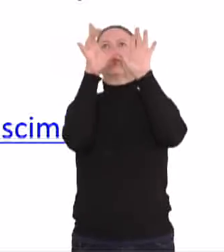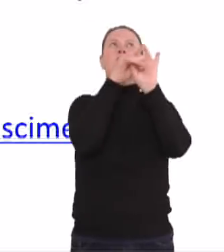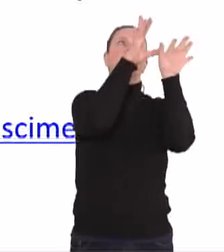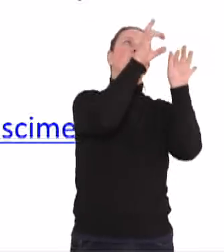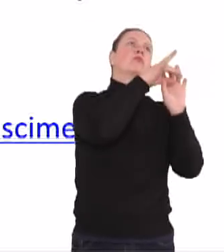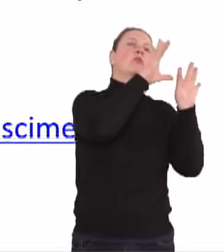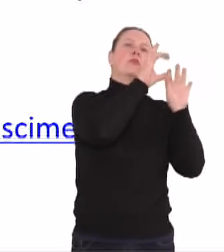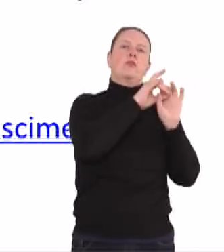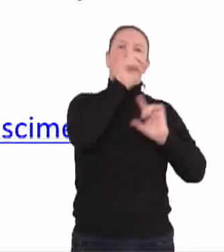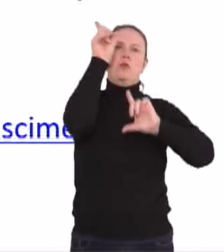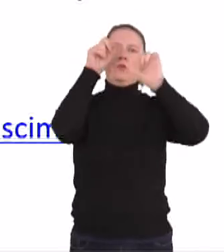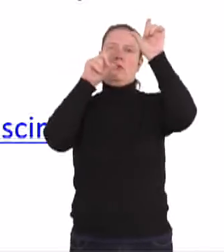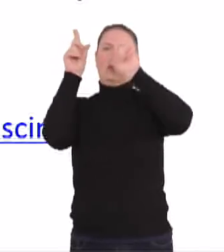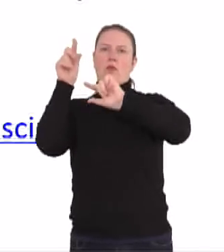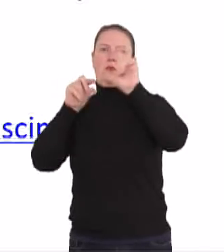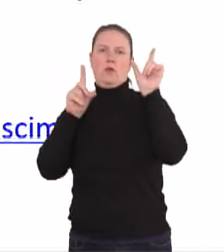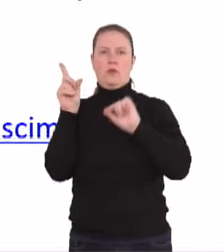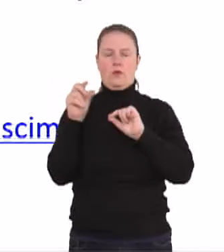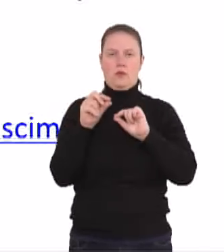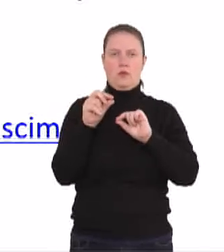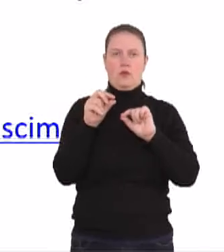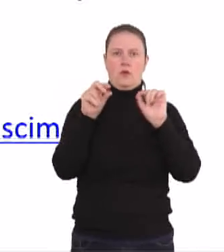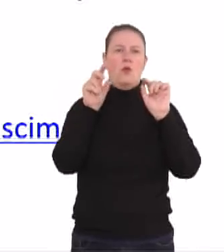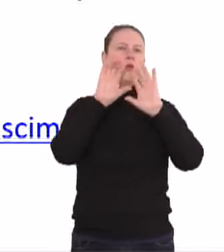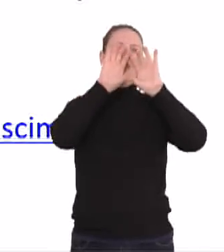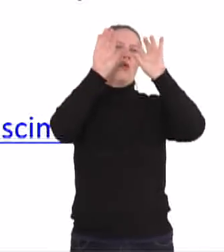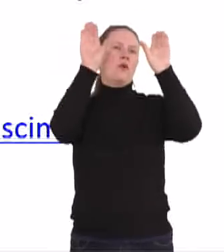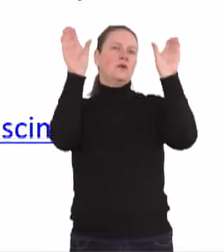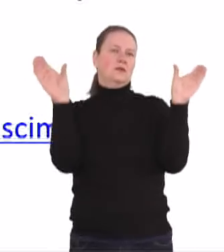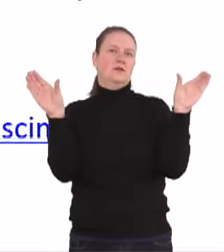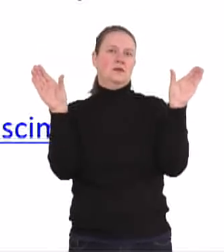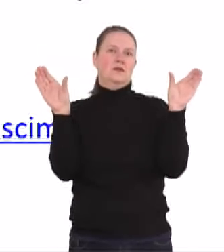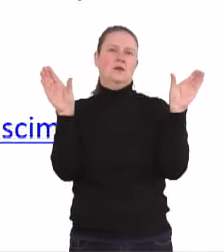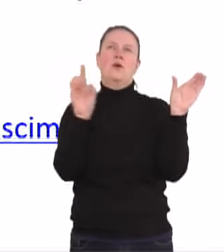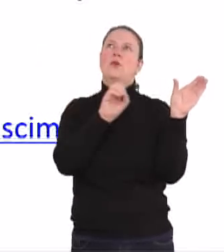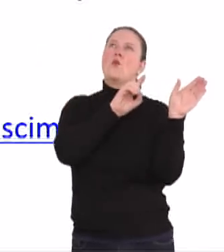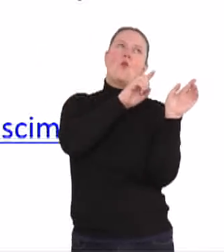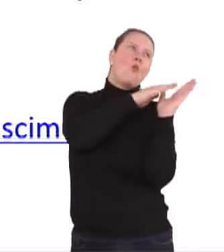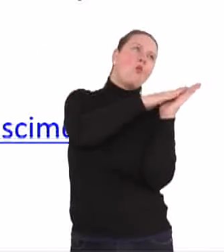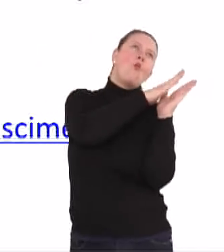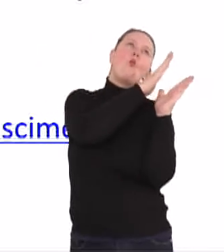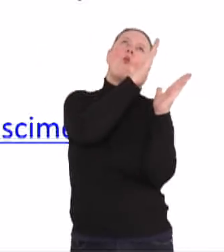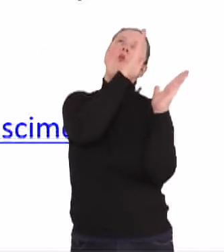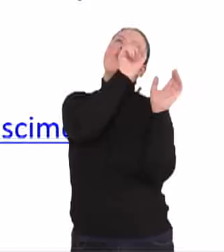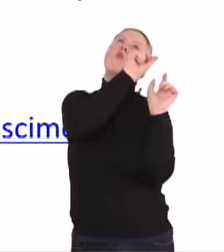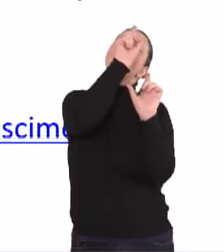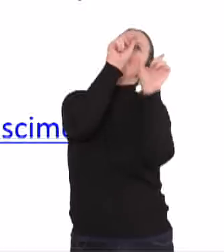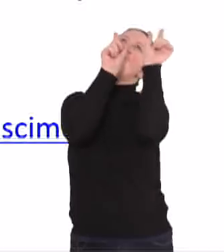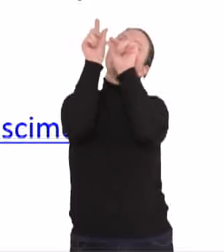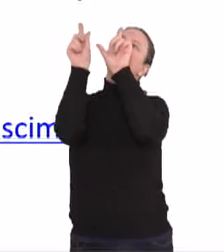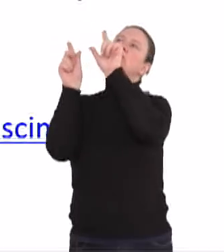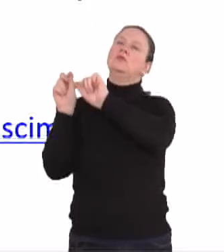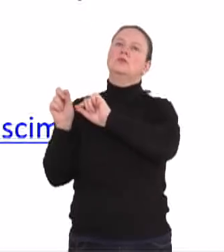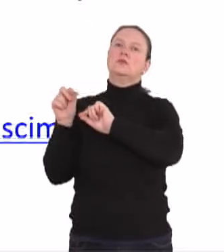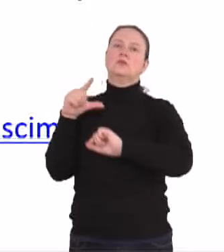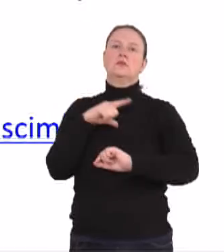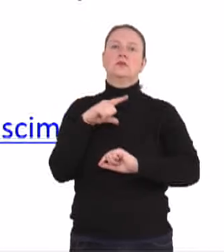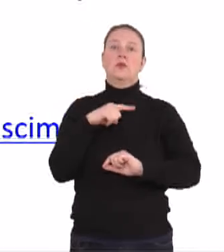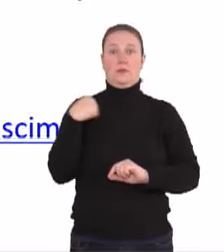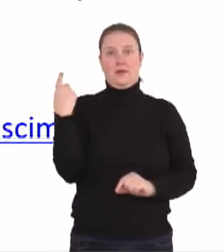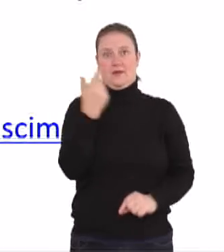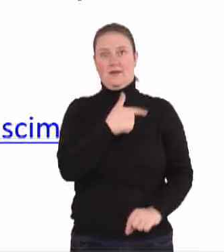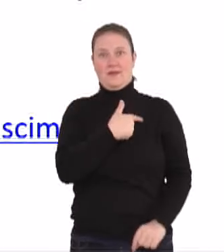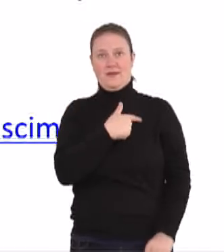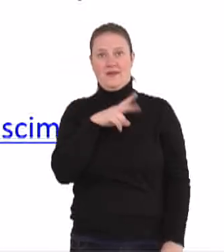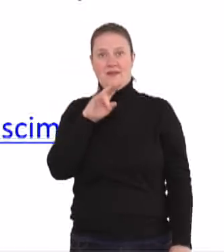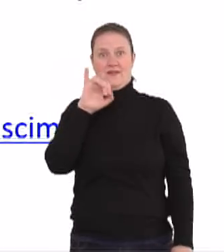grande faixa chamada Icaroa, que cruzou o céu de lado a lado. Para nós, a Via Láctea.